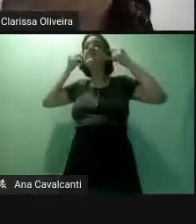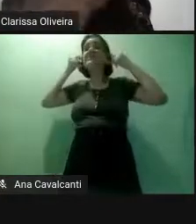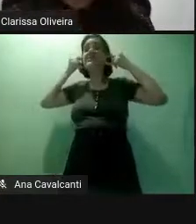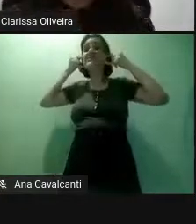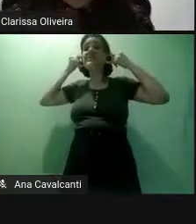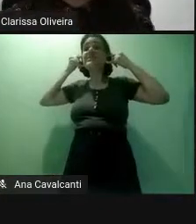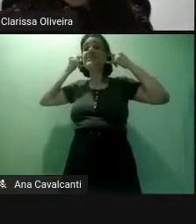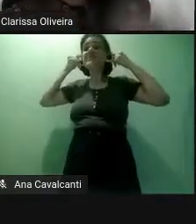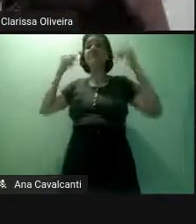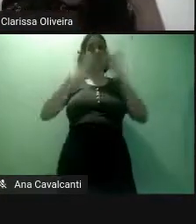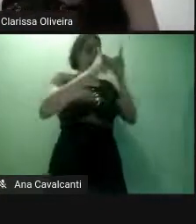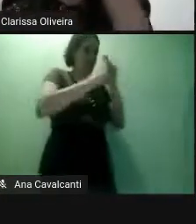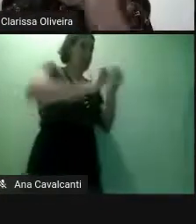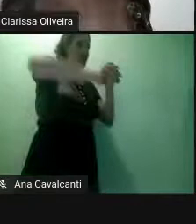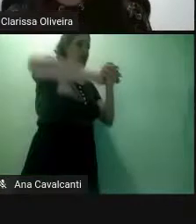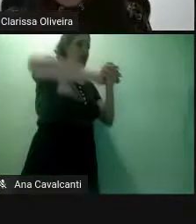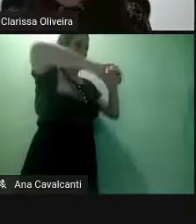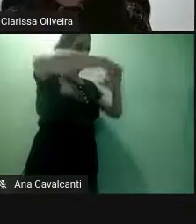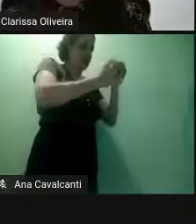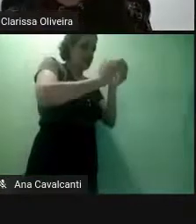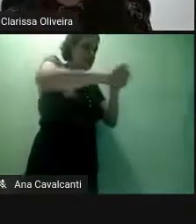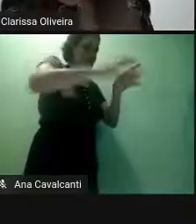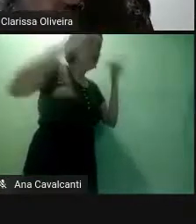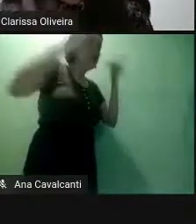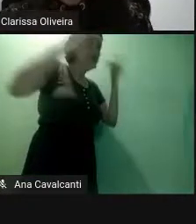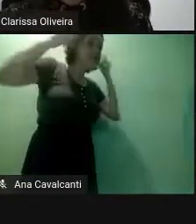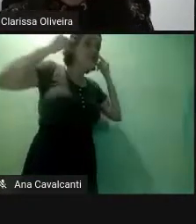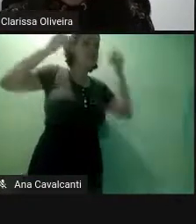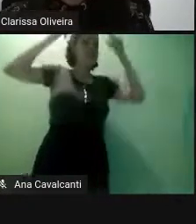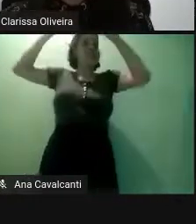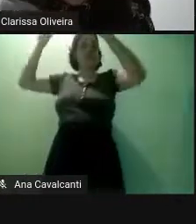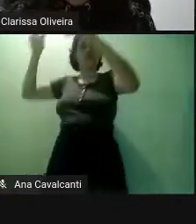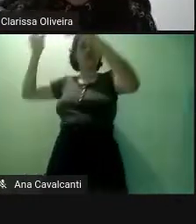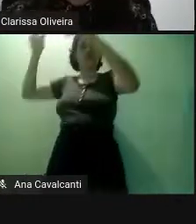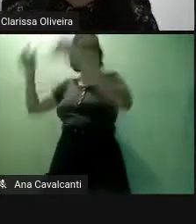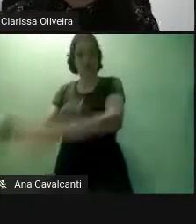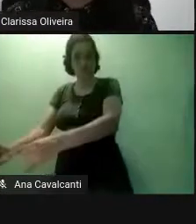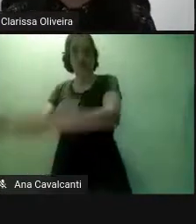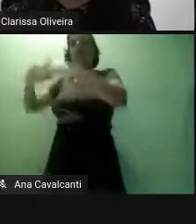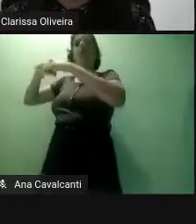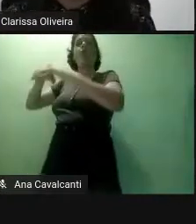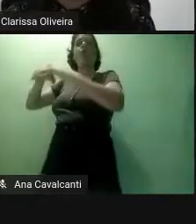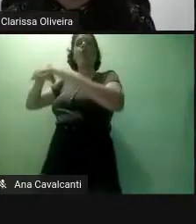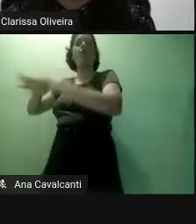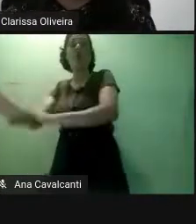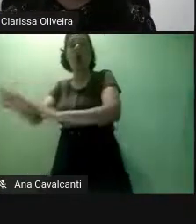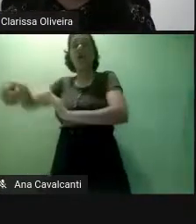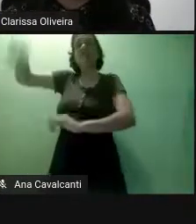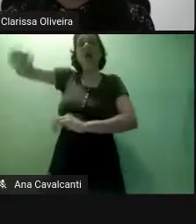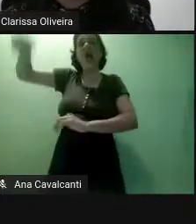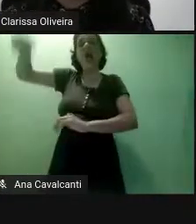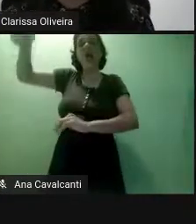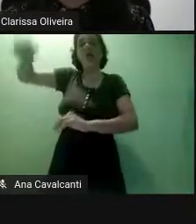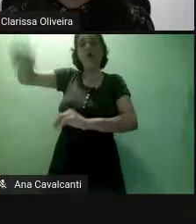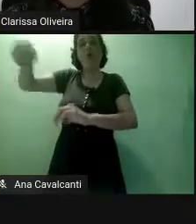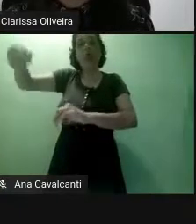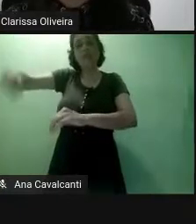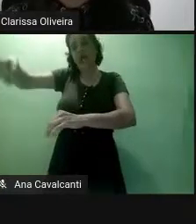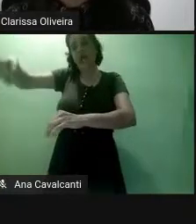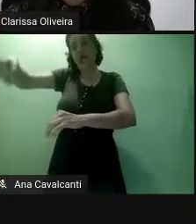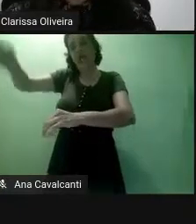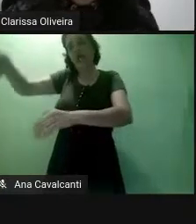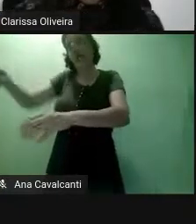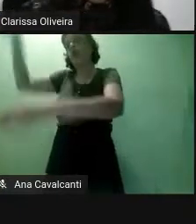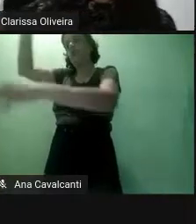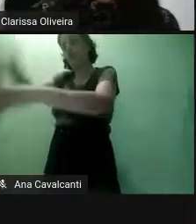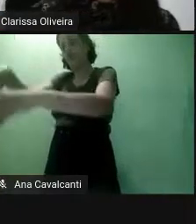minhas mãos, retirei a máscara e guardei numa sacolinha plástica. É importante deixar